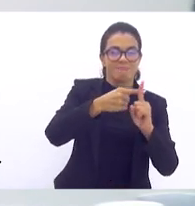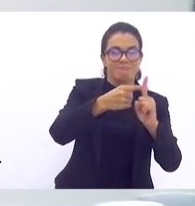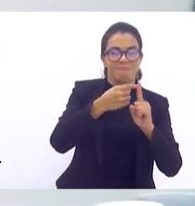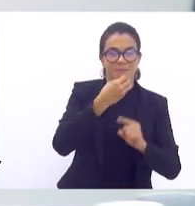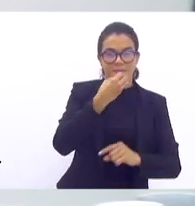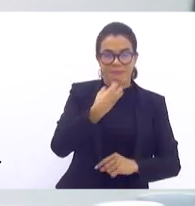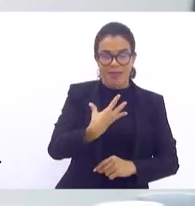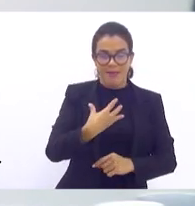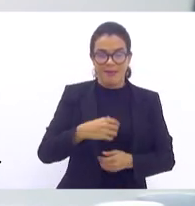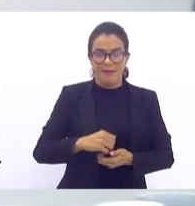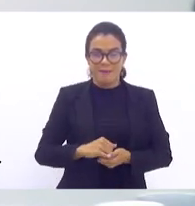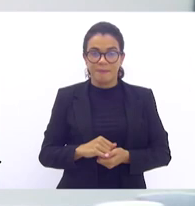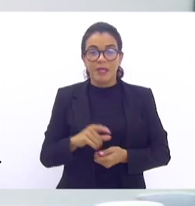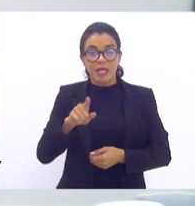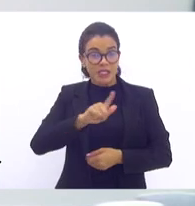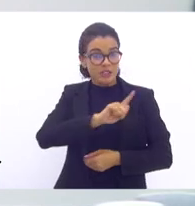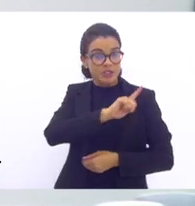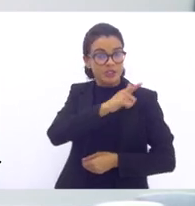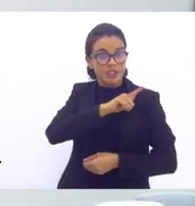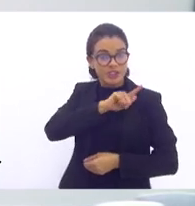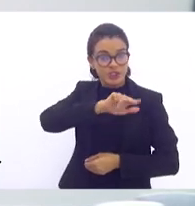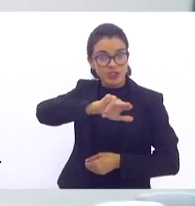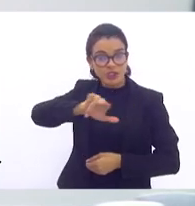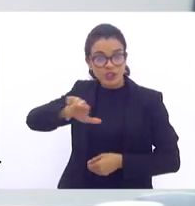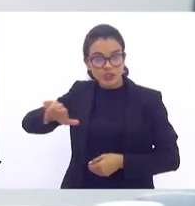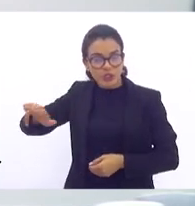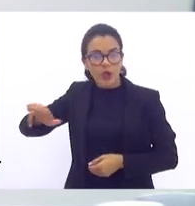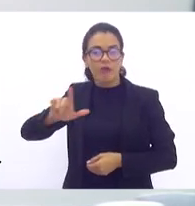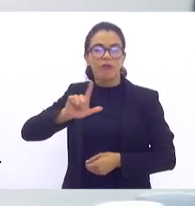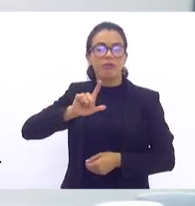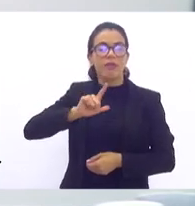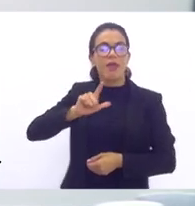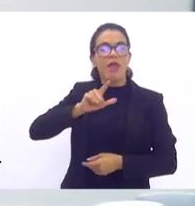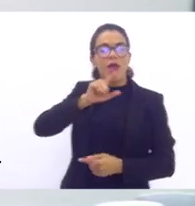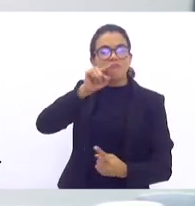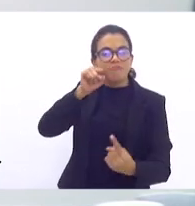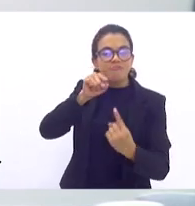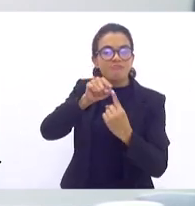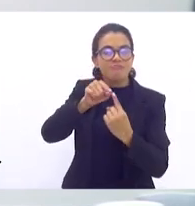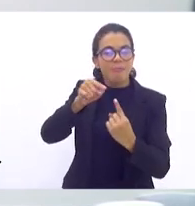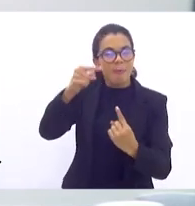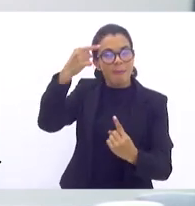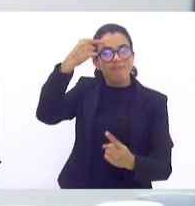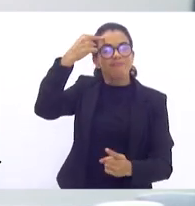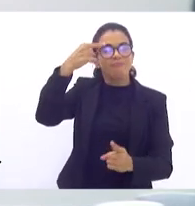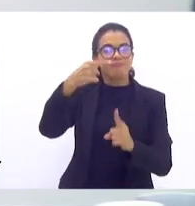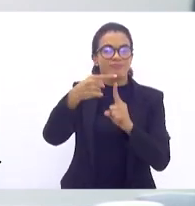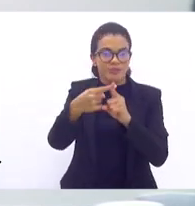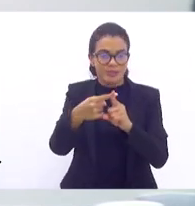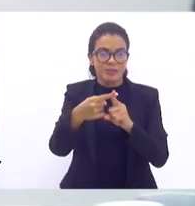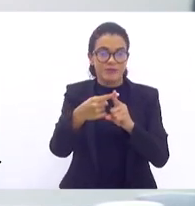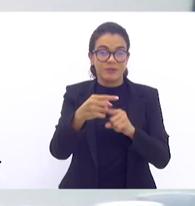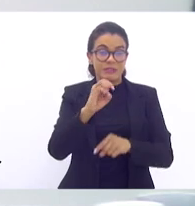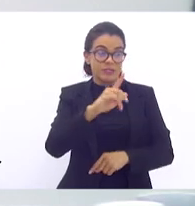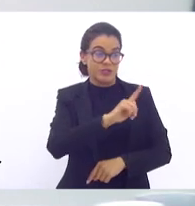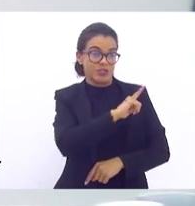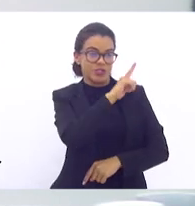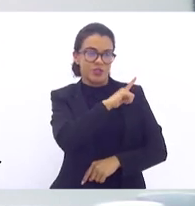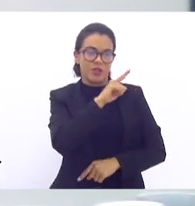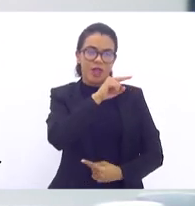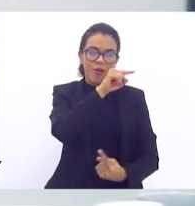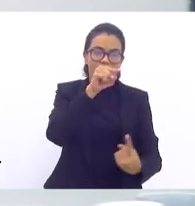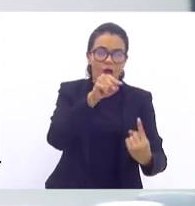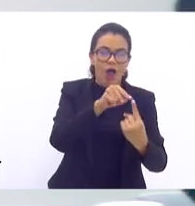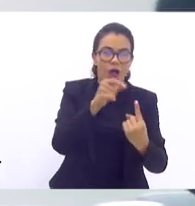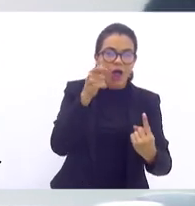nossos gestores sejam gestores que tenham boa intenção Porque se o gestor tem uma boa intenção